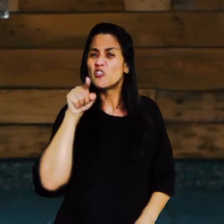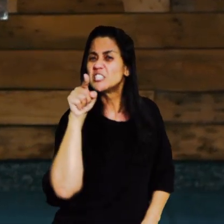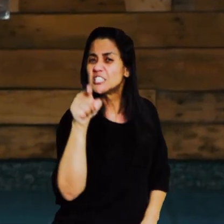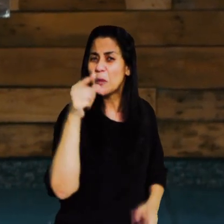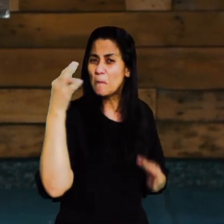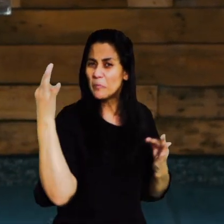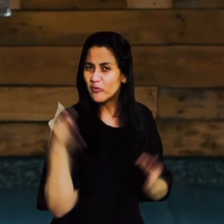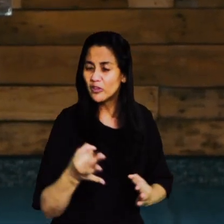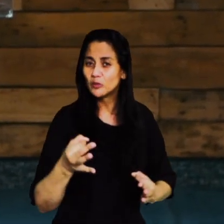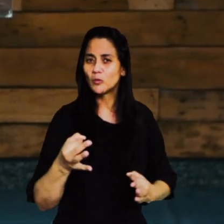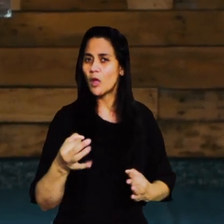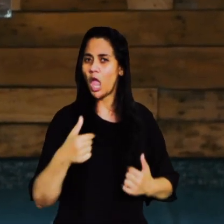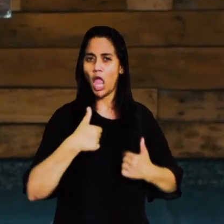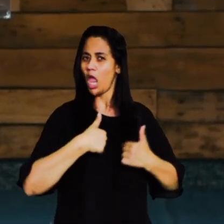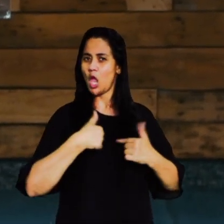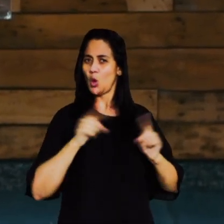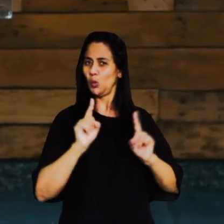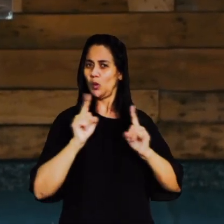falha,